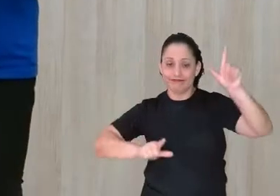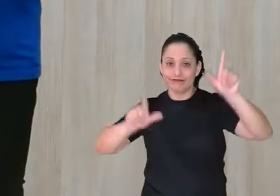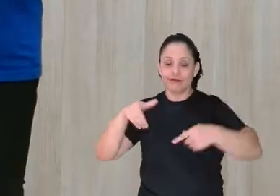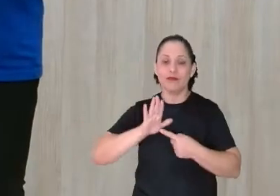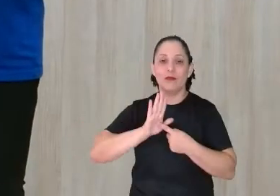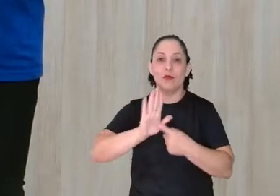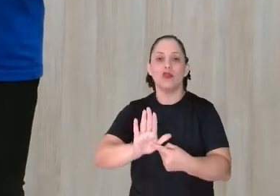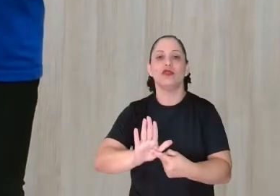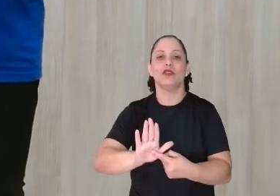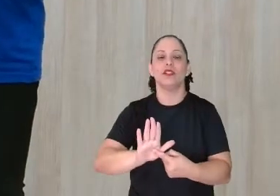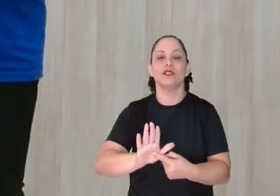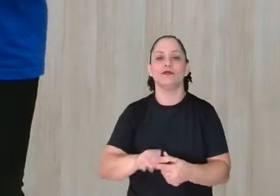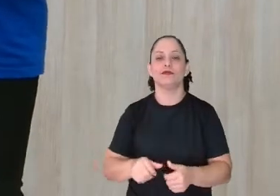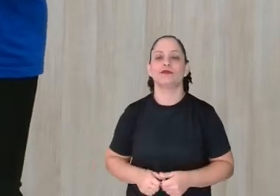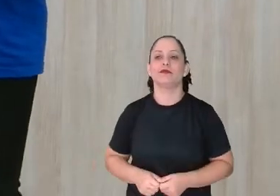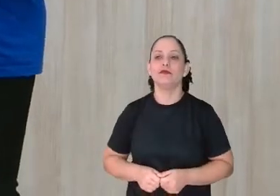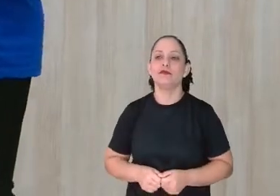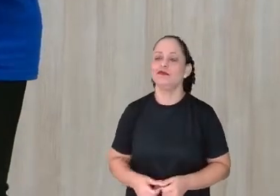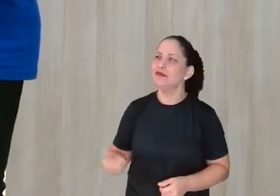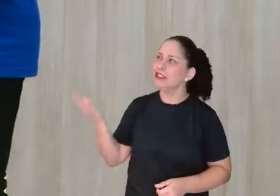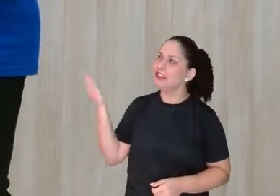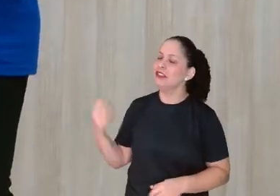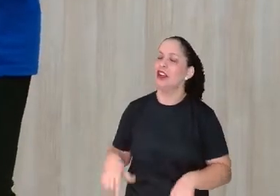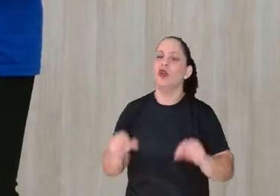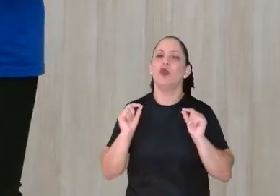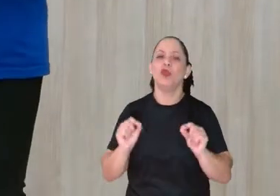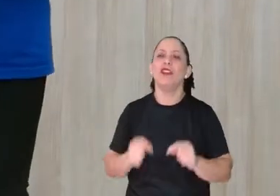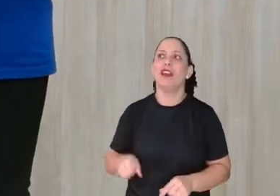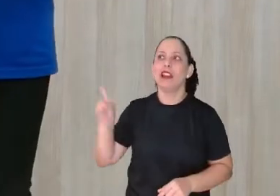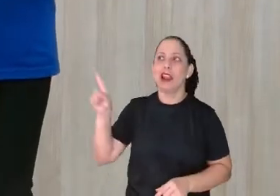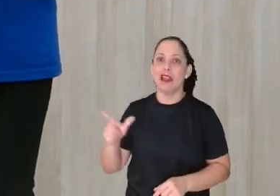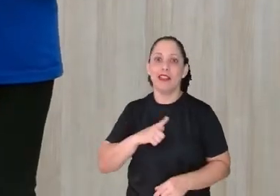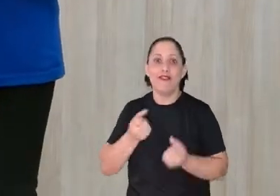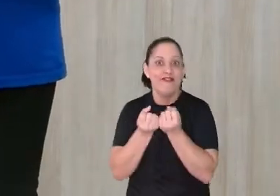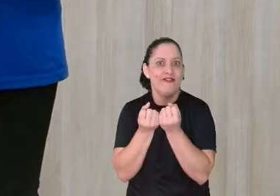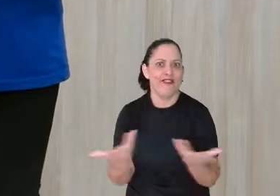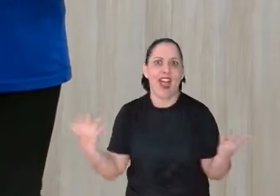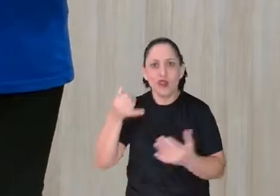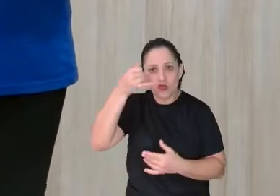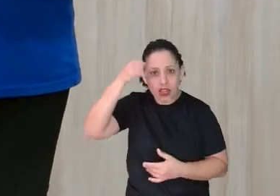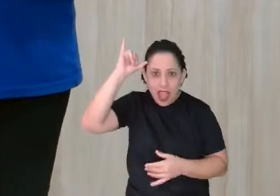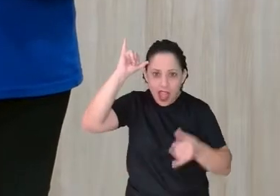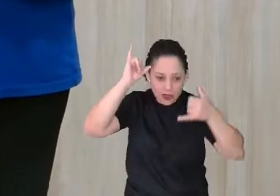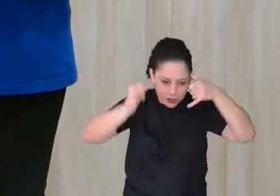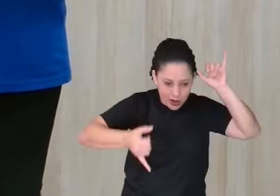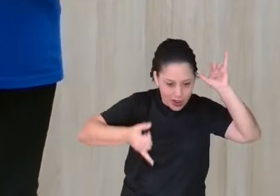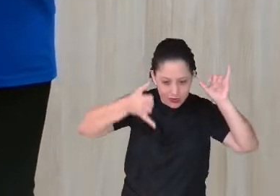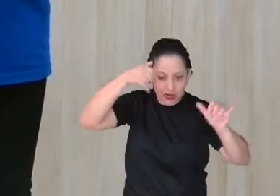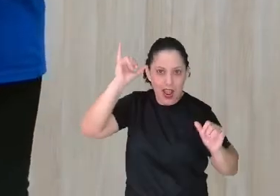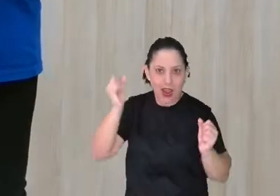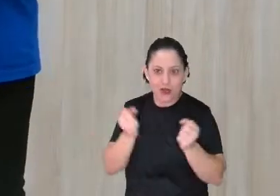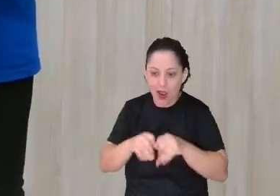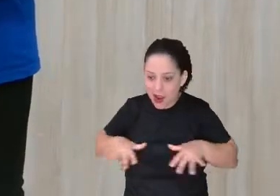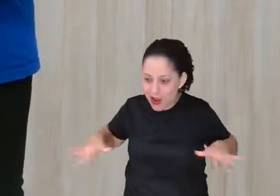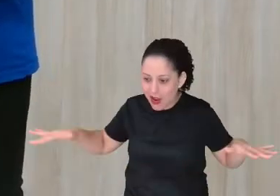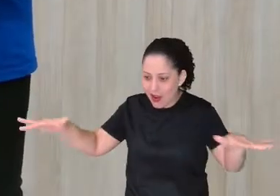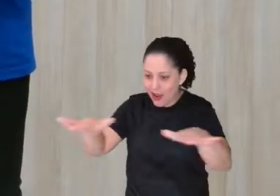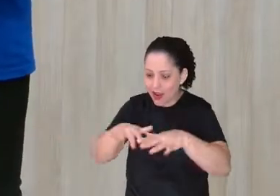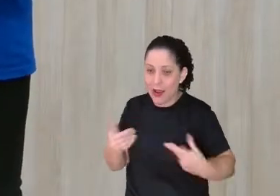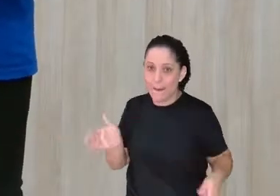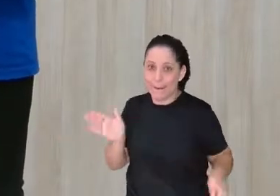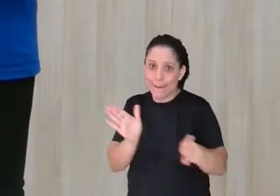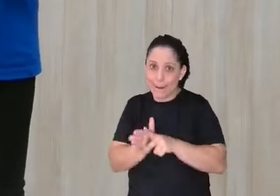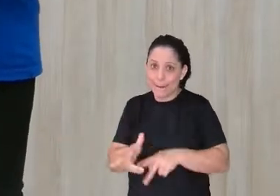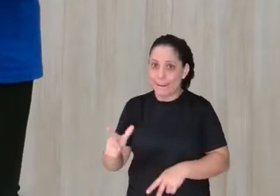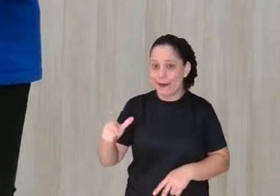questão aí que a gente está colocando. Professora, lá tem muito rebanho. Pois é, mas aquele rebanho, ele é um rebanho